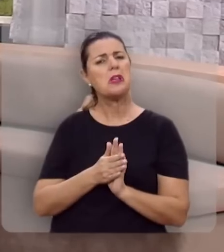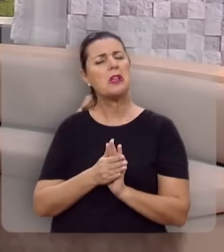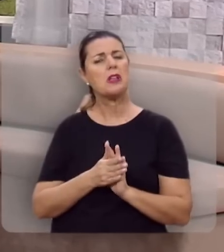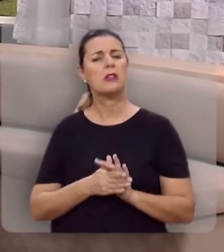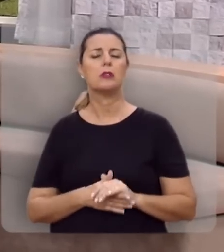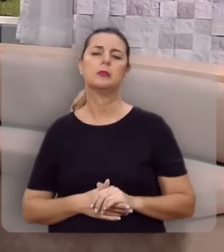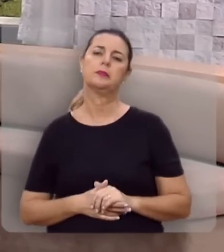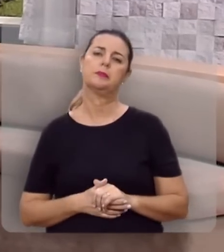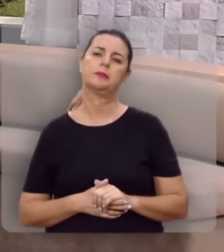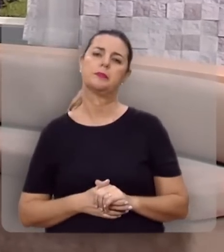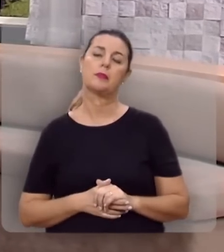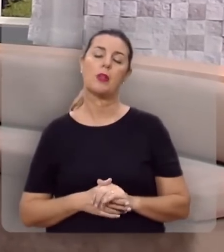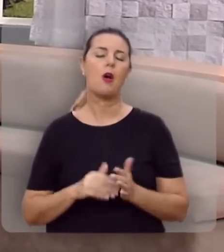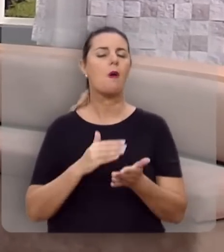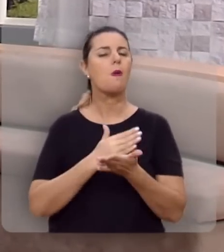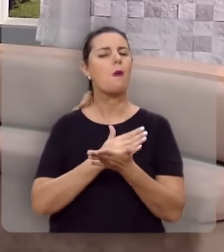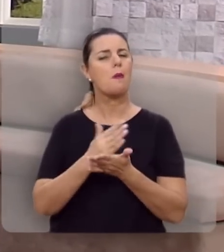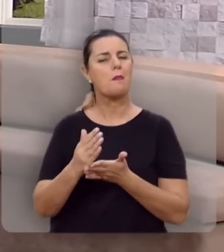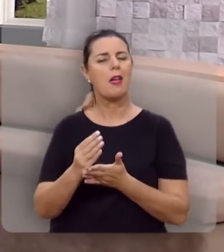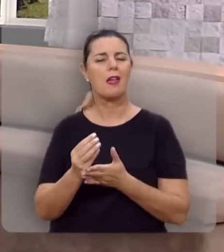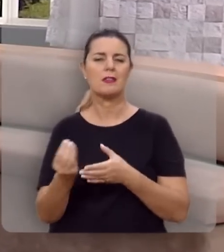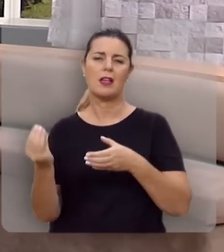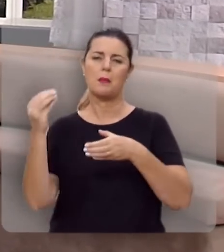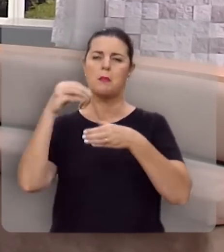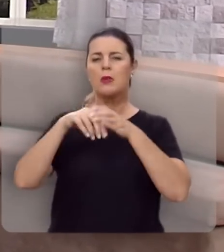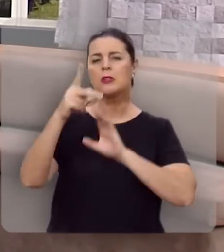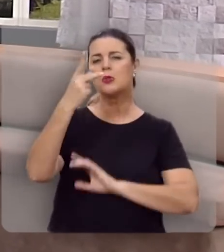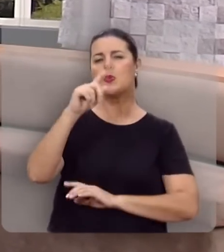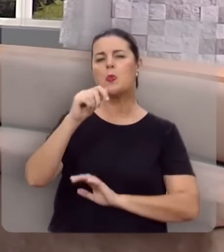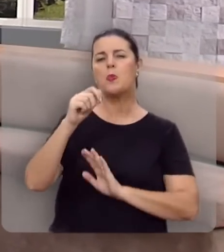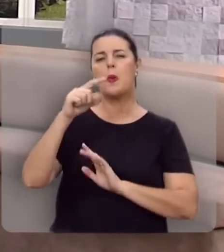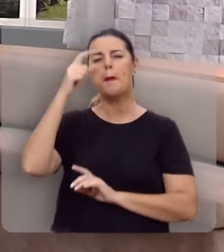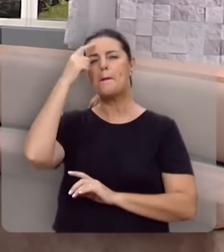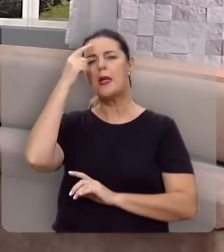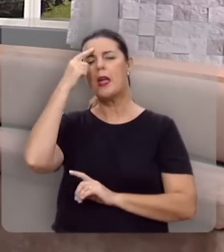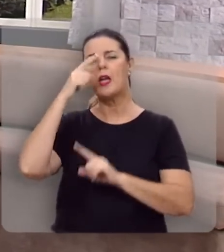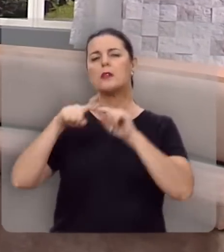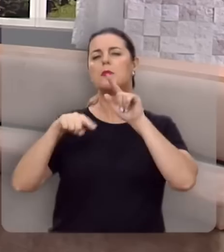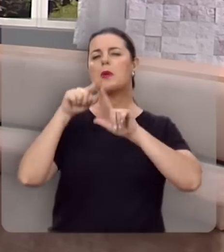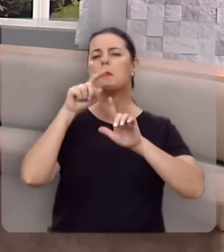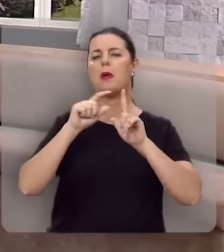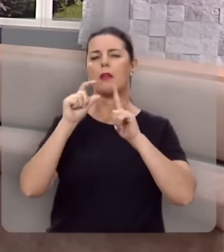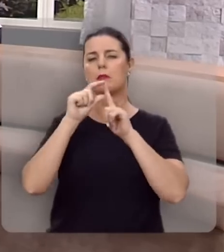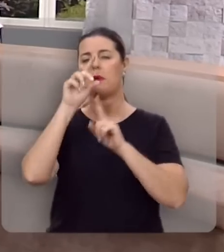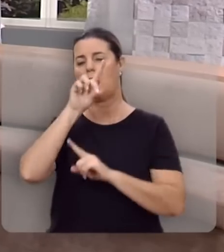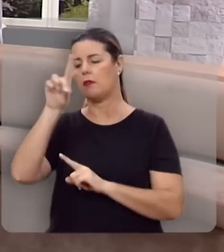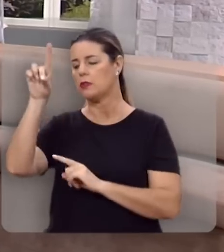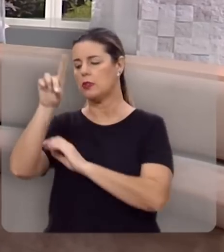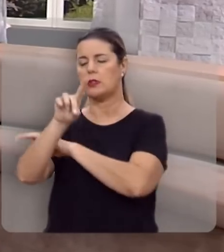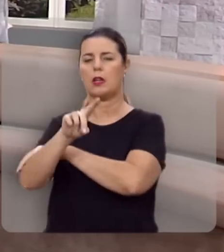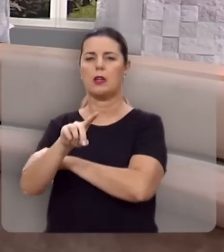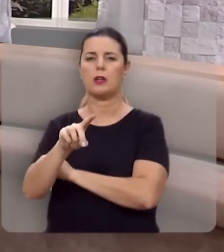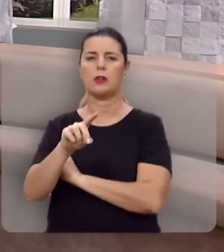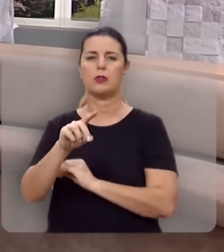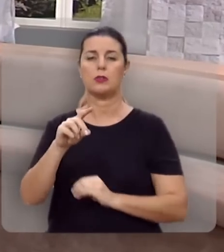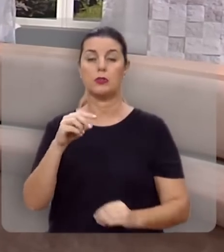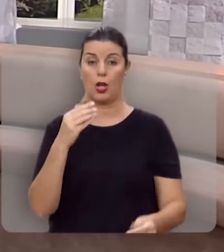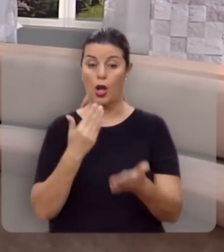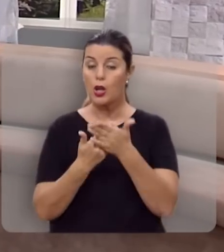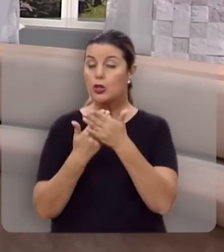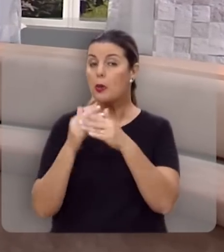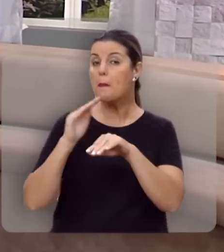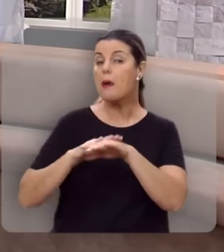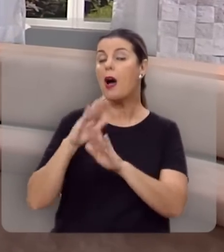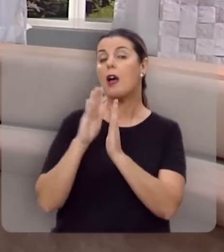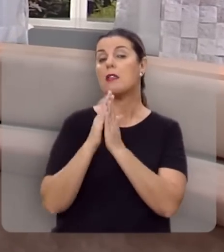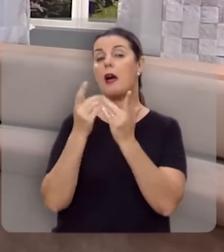do pessimismo. Comece a alimentar a sua mente com as promessas da palavra de Deus. Estude um pouco mais a sua